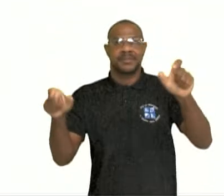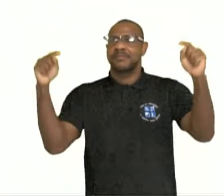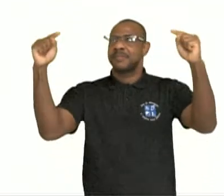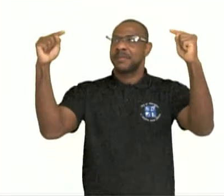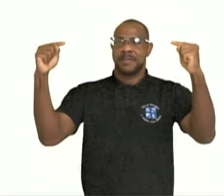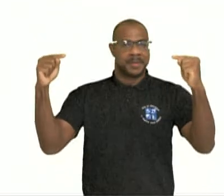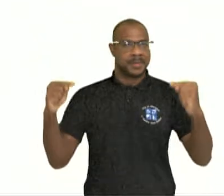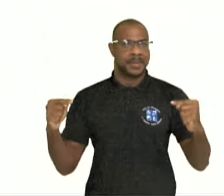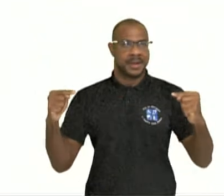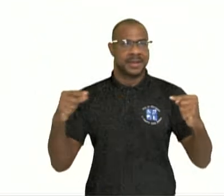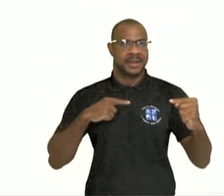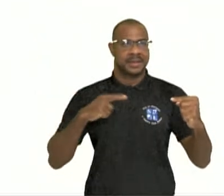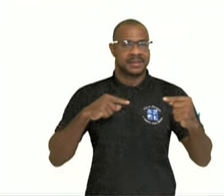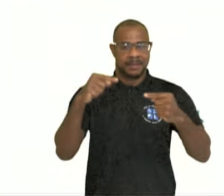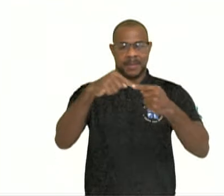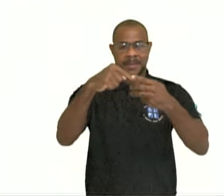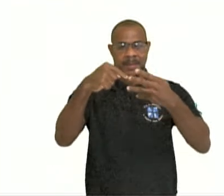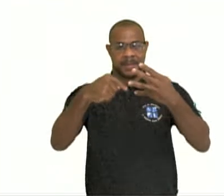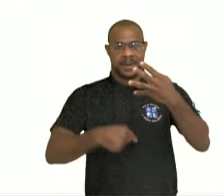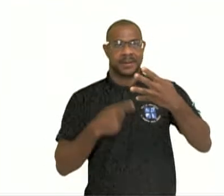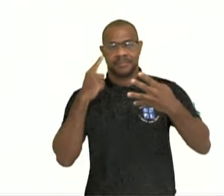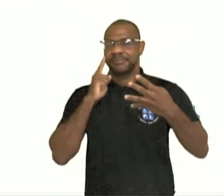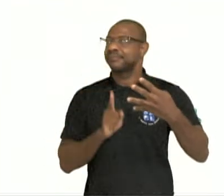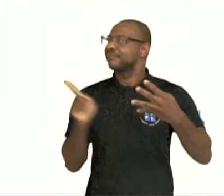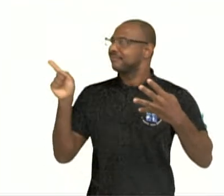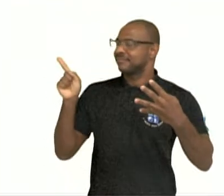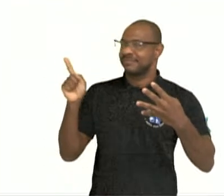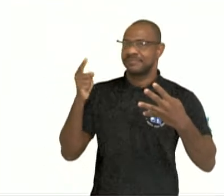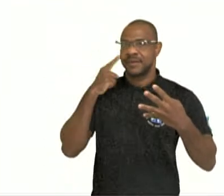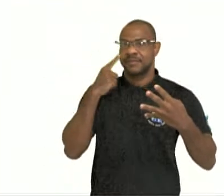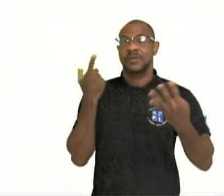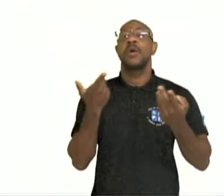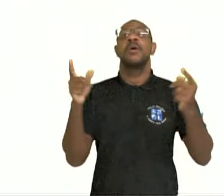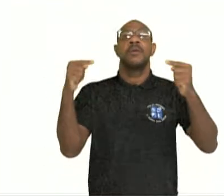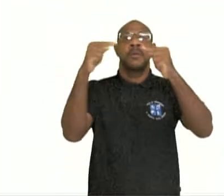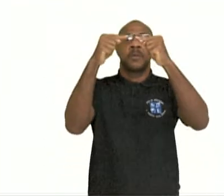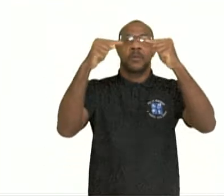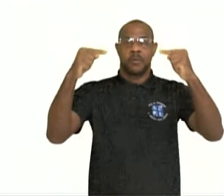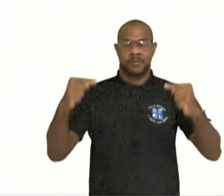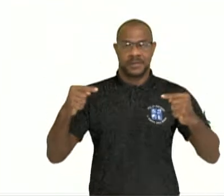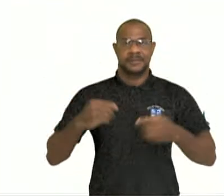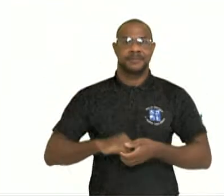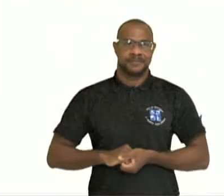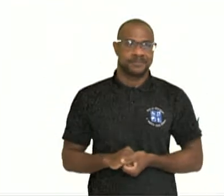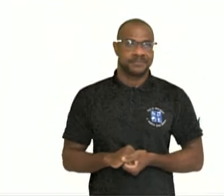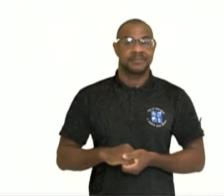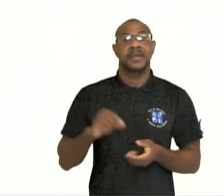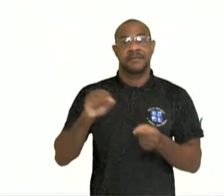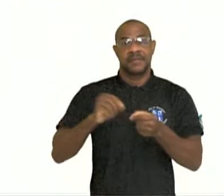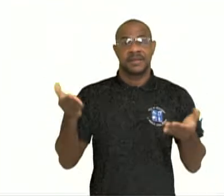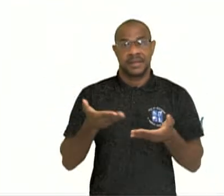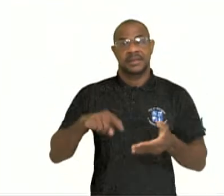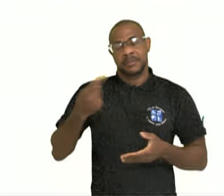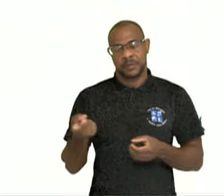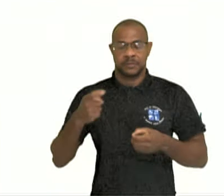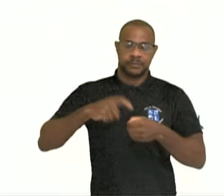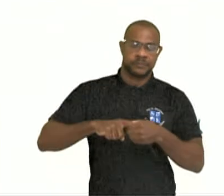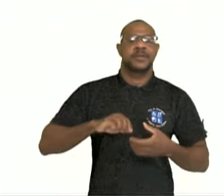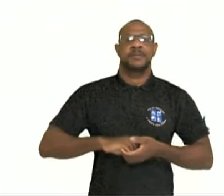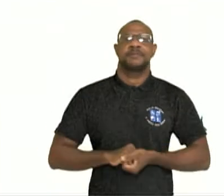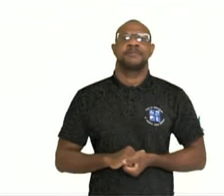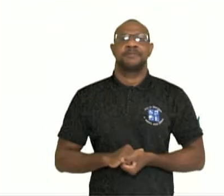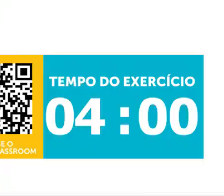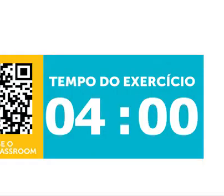as opções Chabo, Duenha Nieves, Dom Ramon e Senhor Barriga. Faz lá com atenção que eu logo trago a resposta